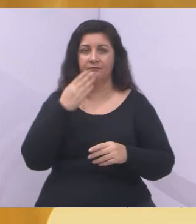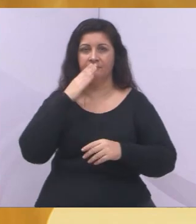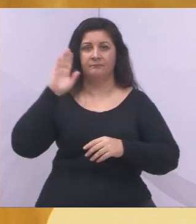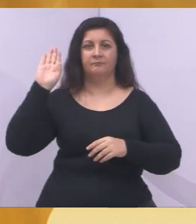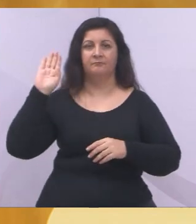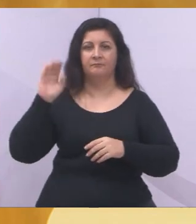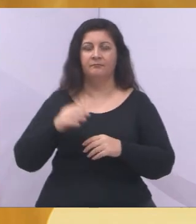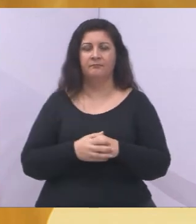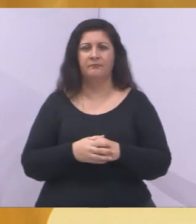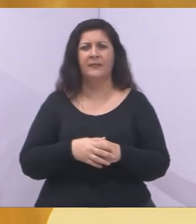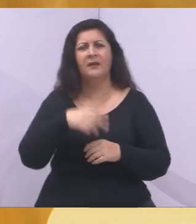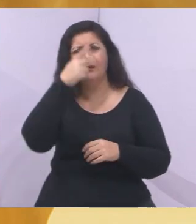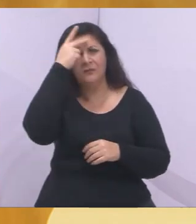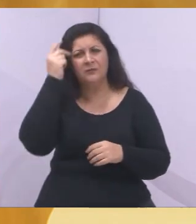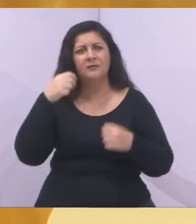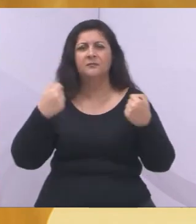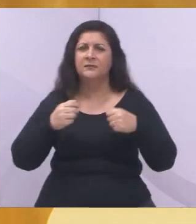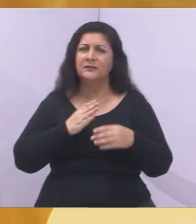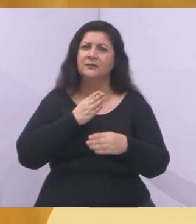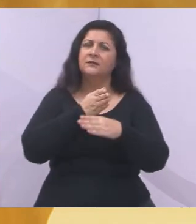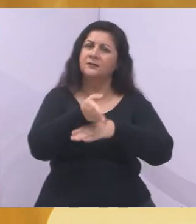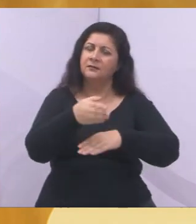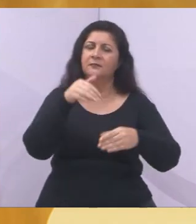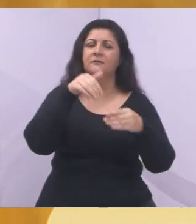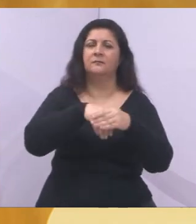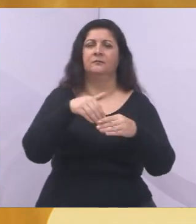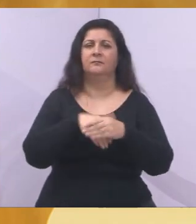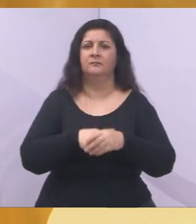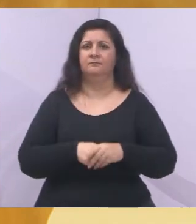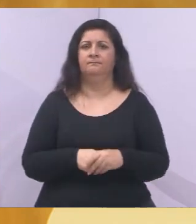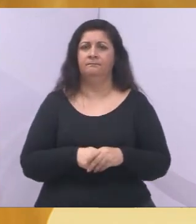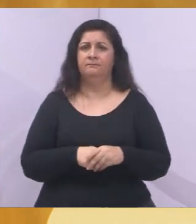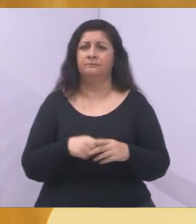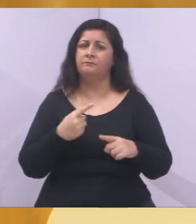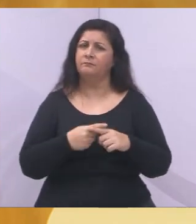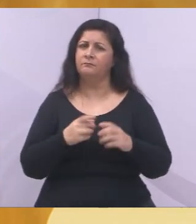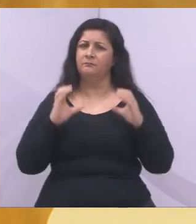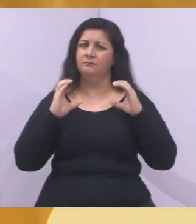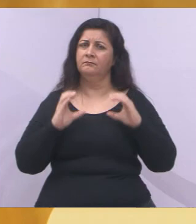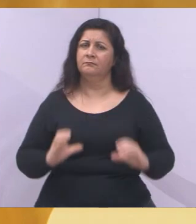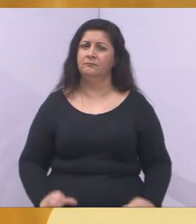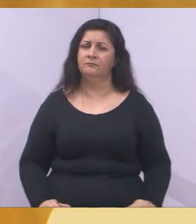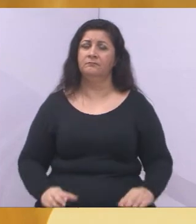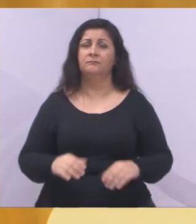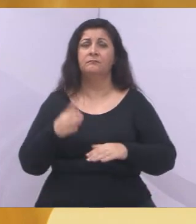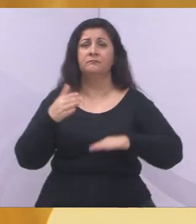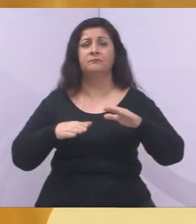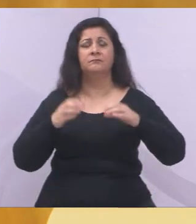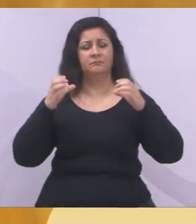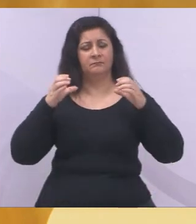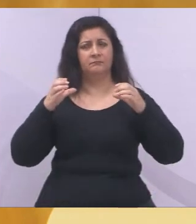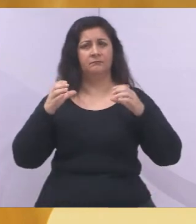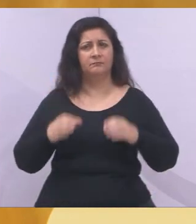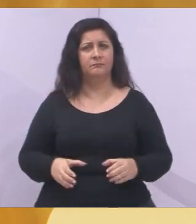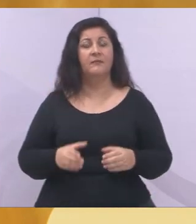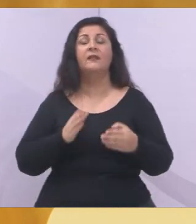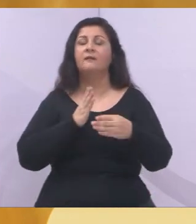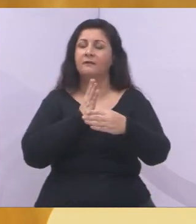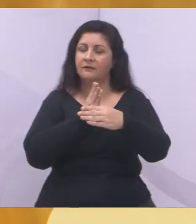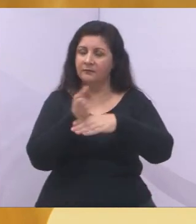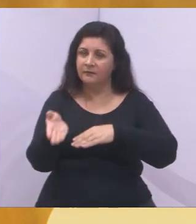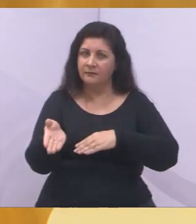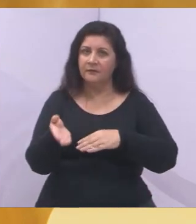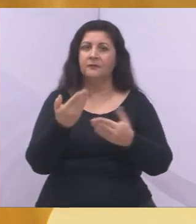pessoas não deixem de votar, né? E vote, porque faça o seu papel de cidadão, exerça a sua cidadania e vá sim, compareça